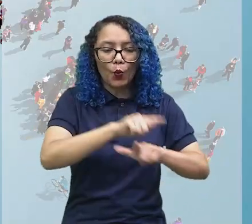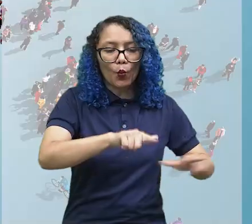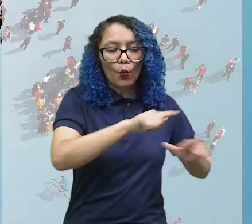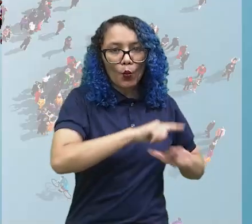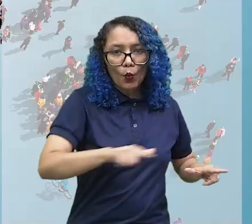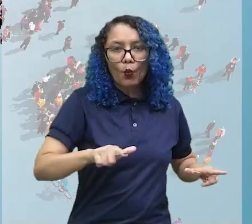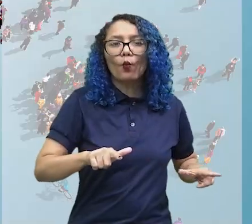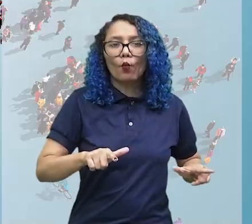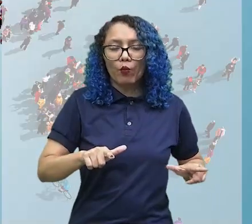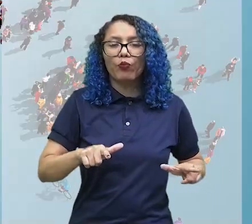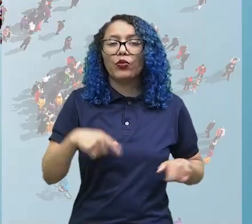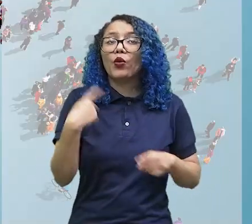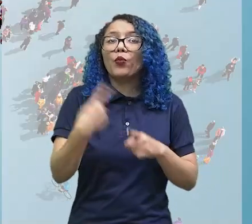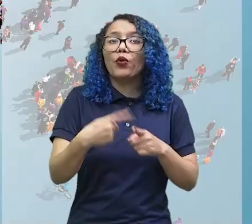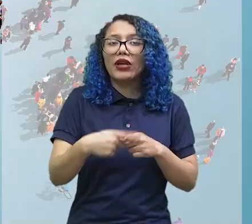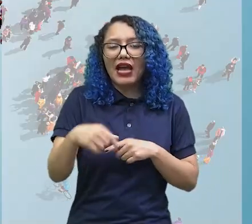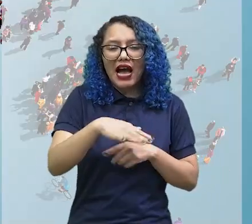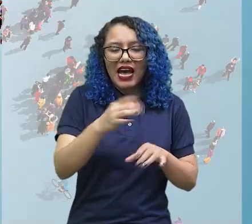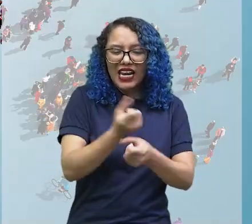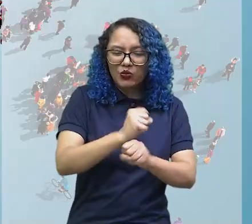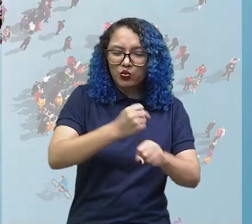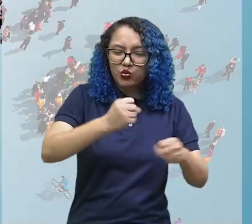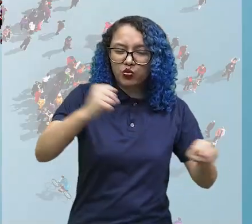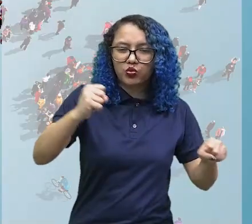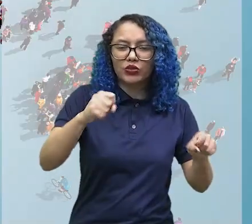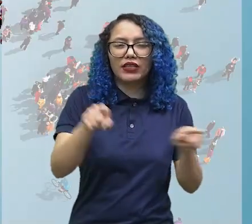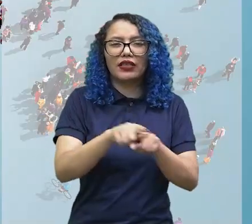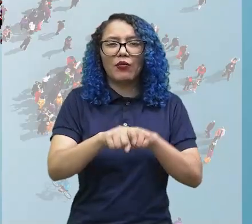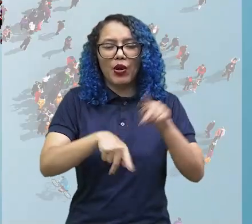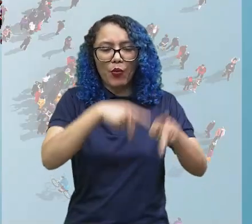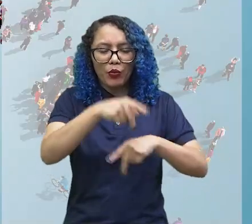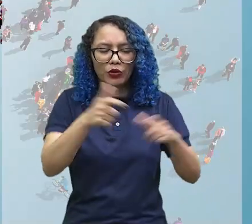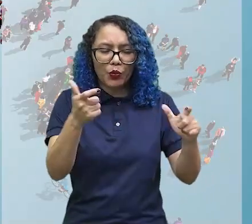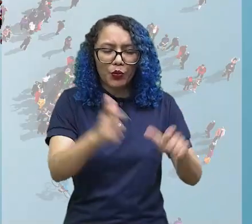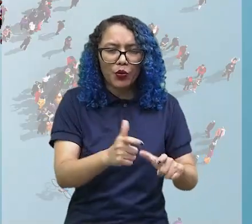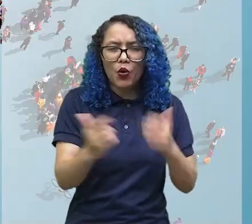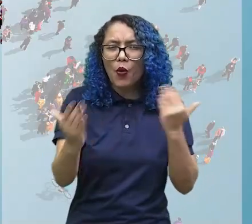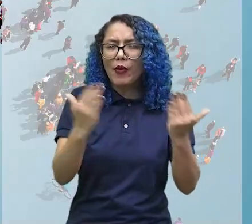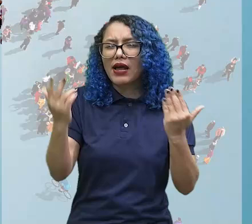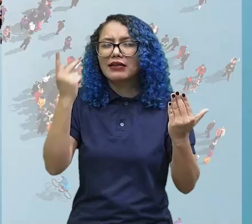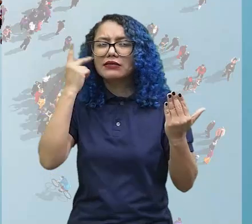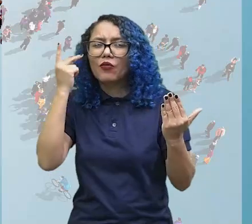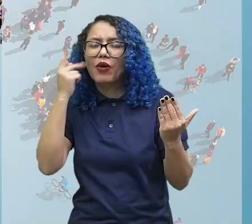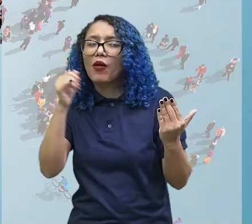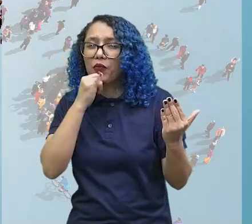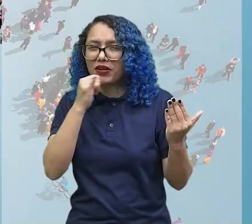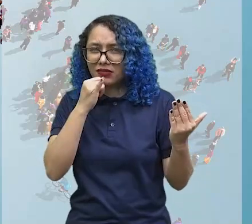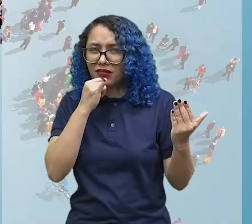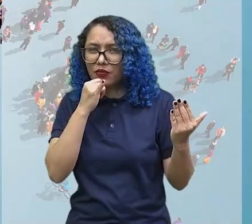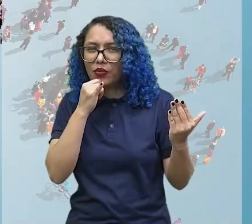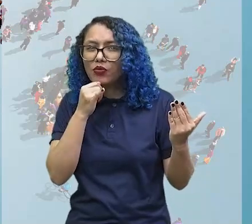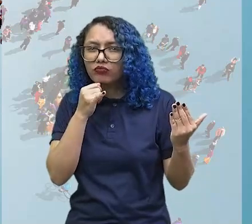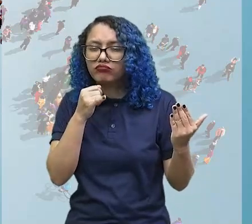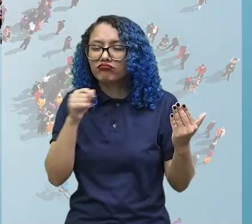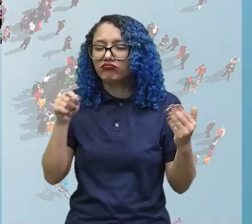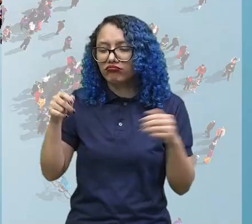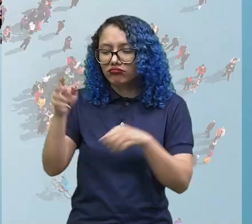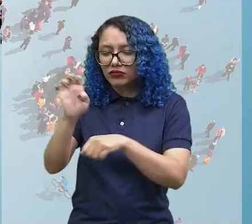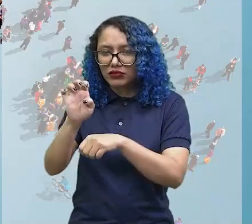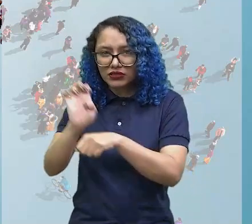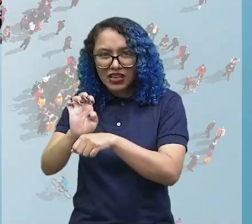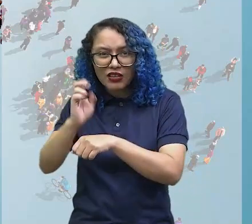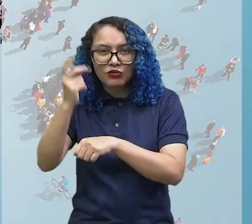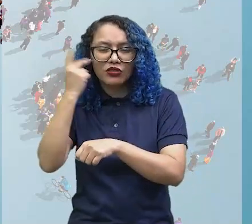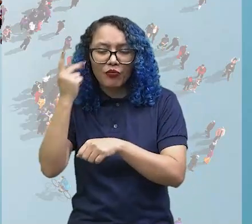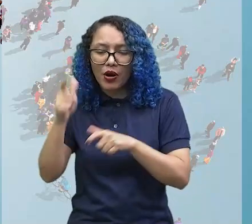extensão territorial e a baixa quantidade de habitantes, se a gente for comparar com São Paulo, tá? São Paulo,